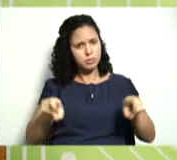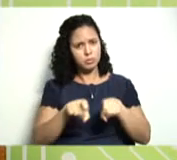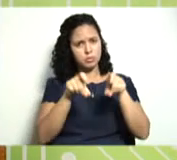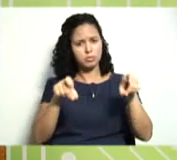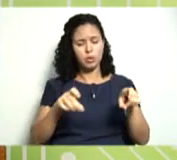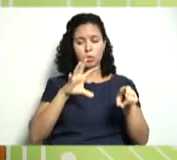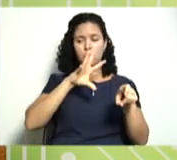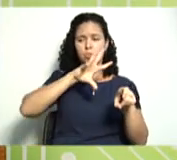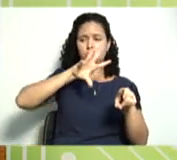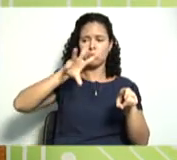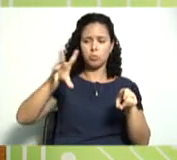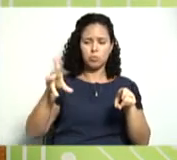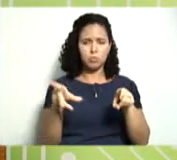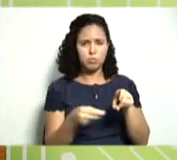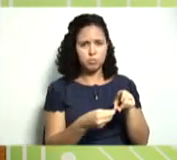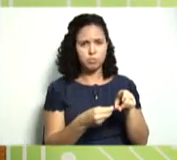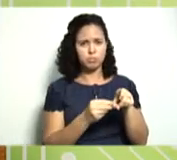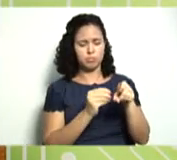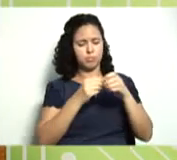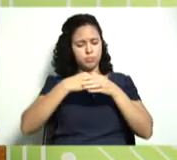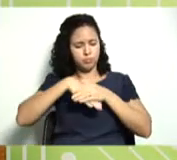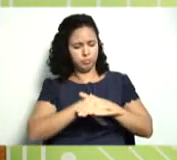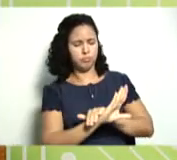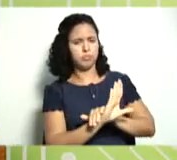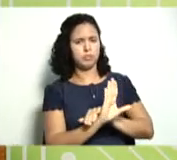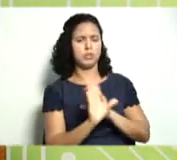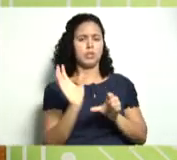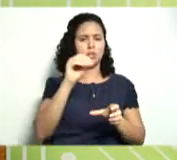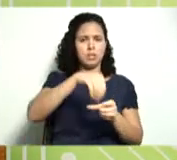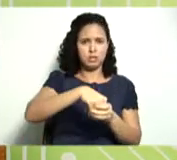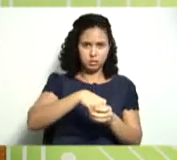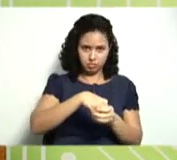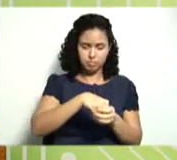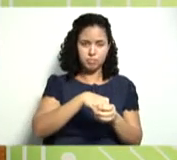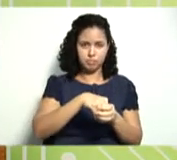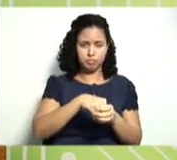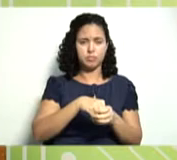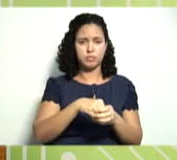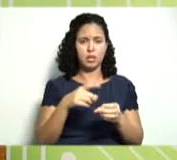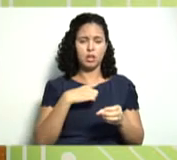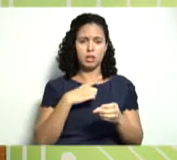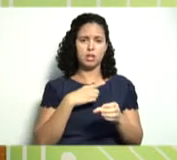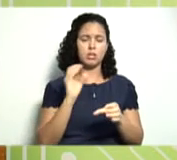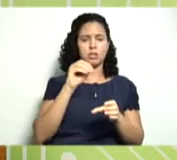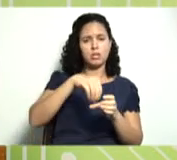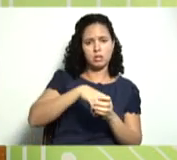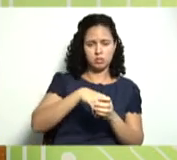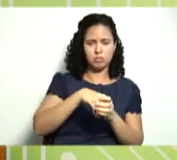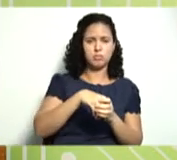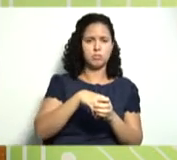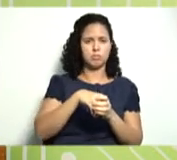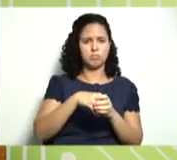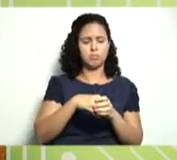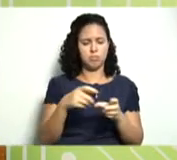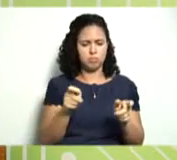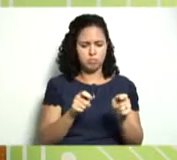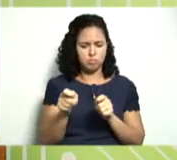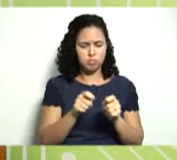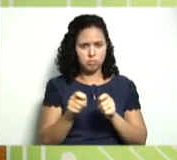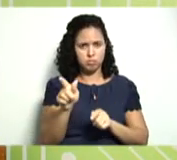um fluxo grande ditados certo e tem esse sistema gerenciador de banco de dados que vai fazer essa essa